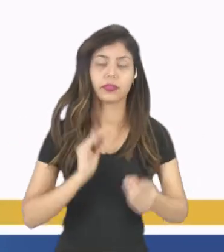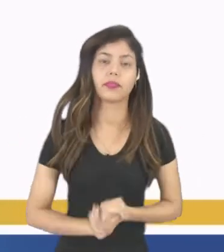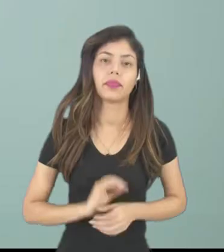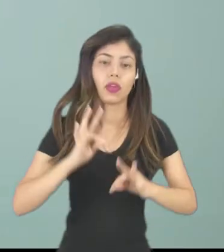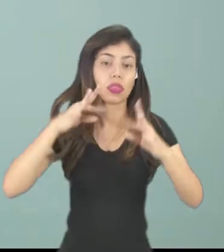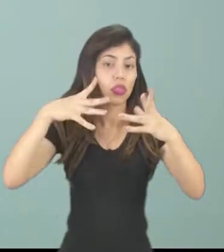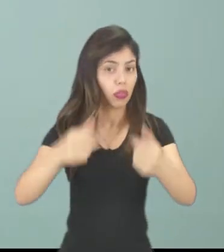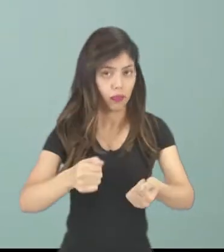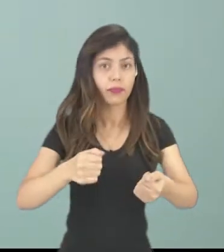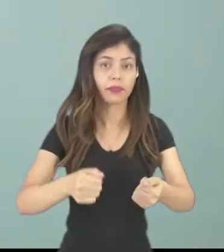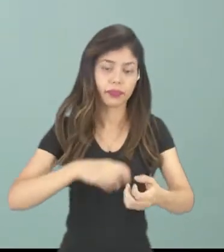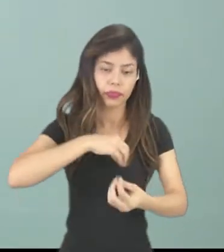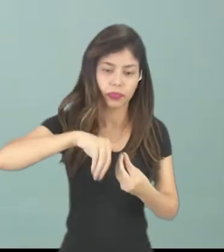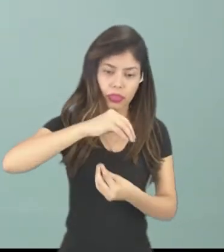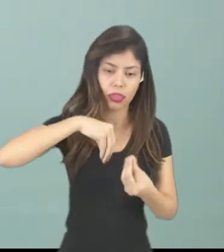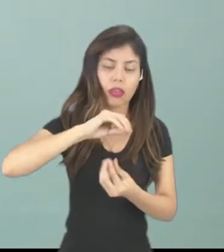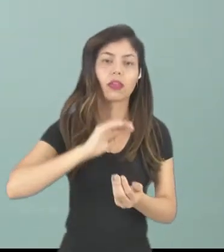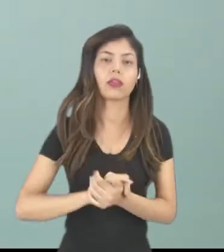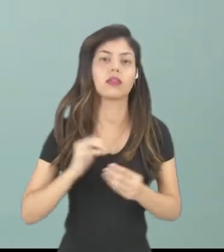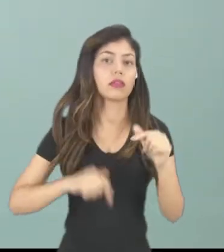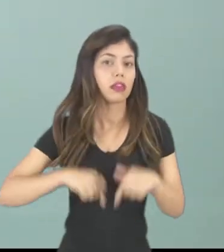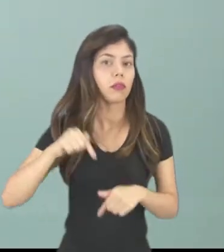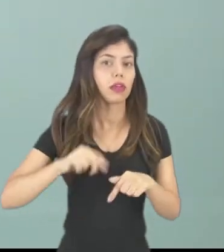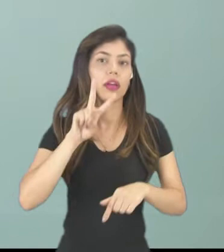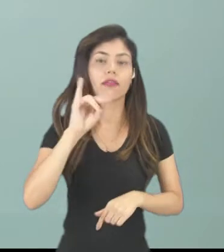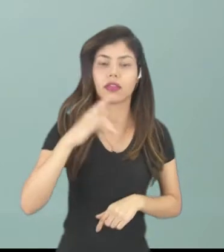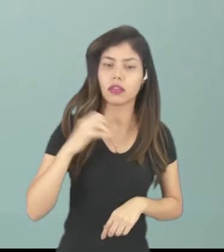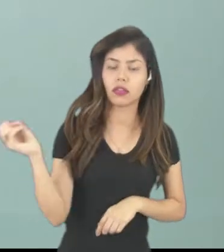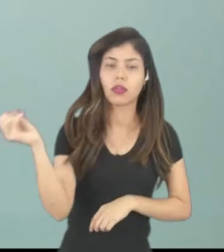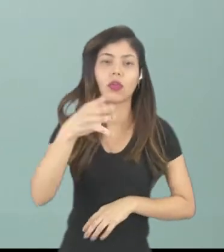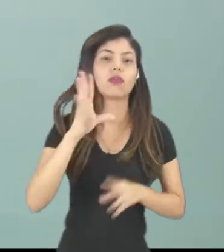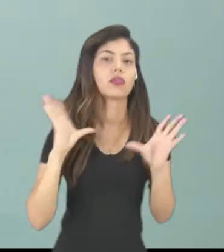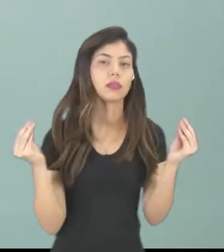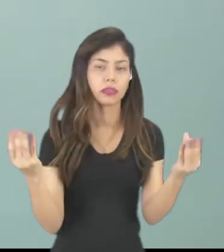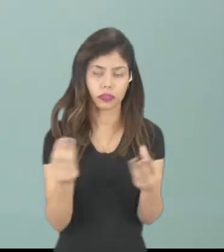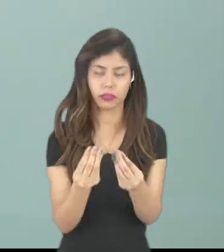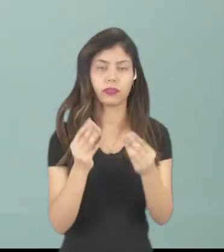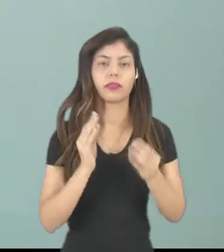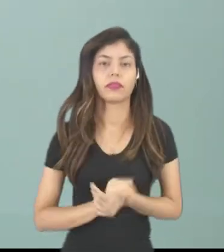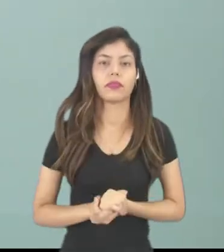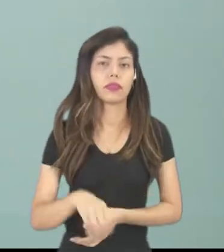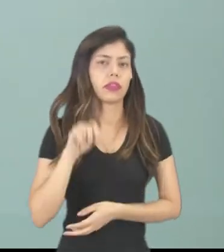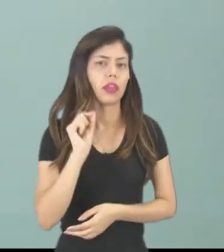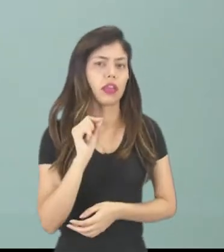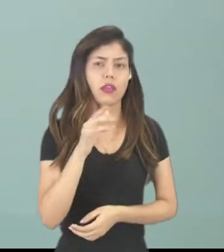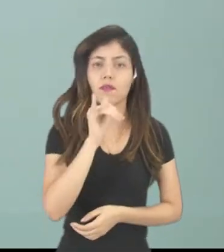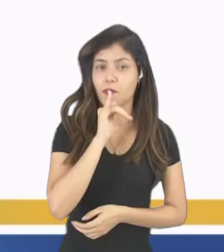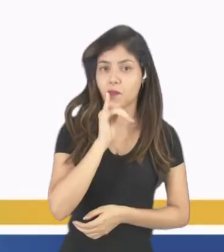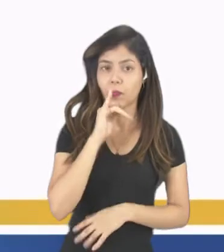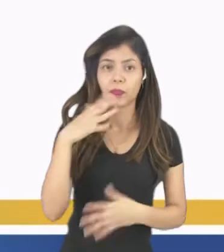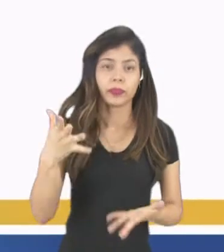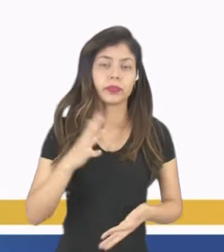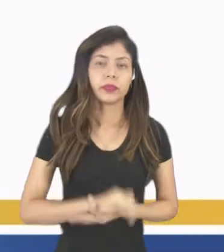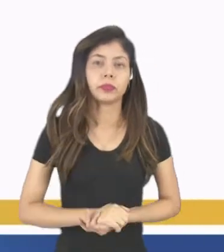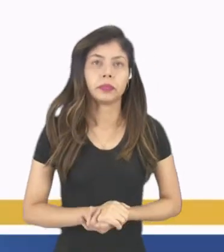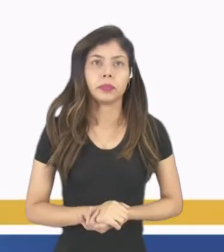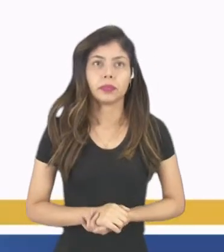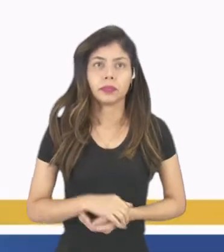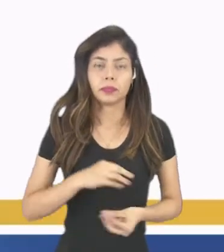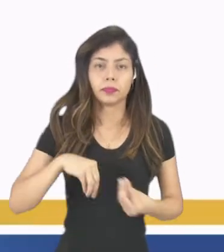toda reação química, a gente vai ter formação de novas substâncias. E aí aqui a gente tem um exemplo